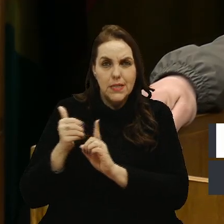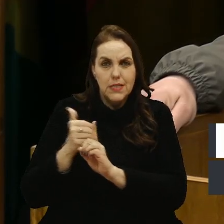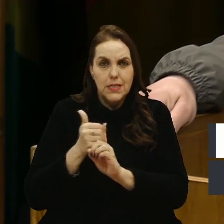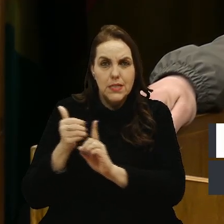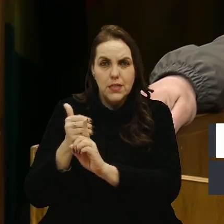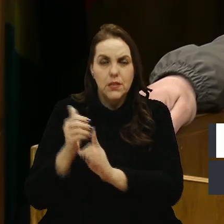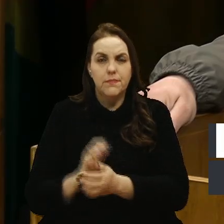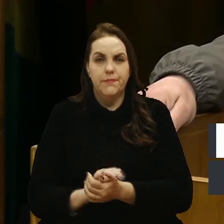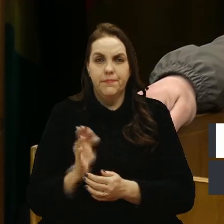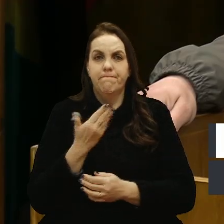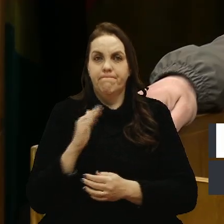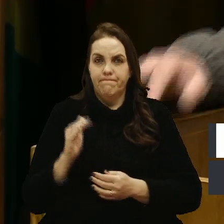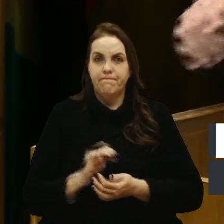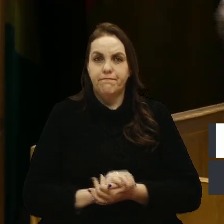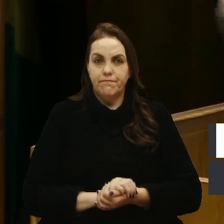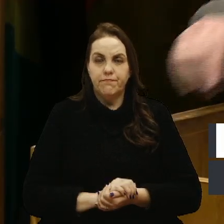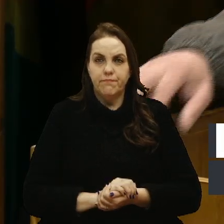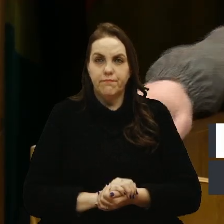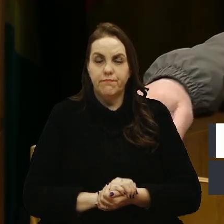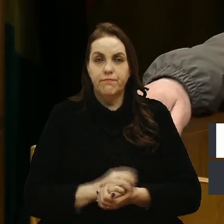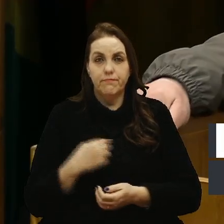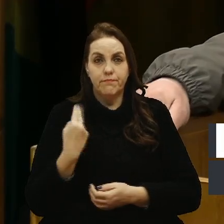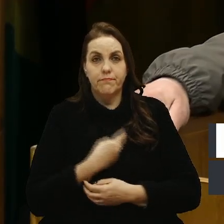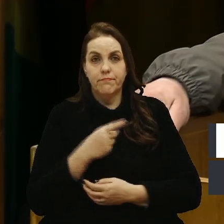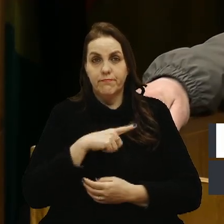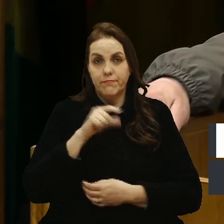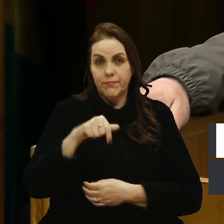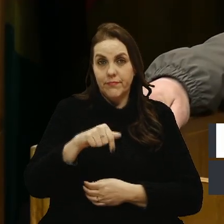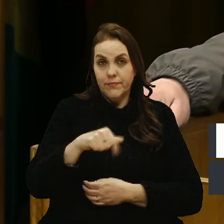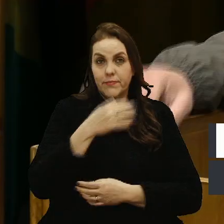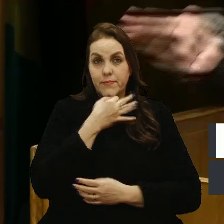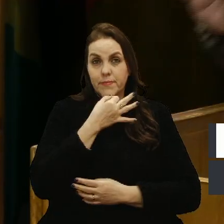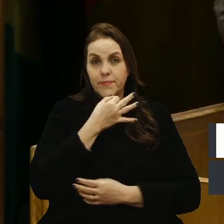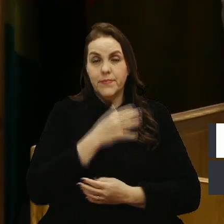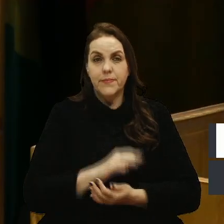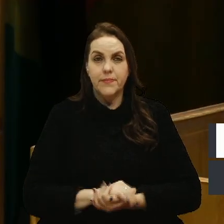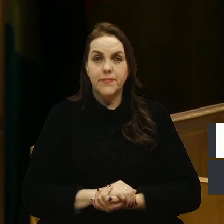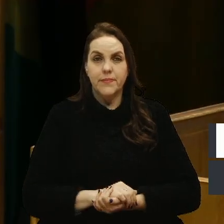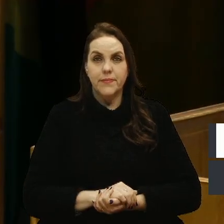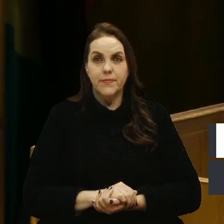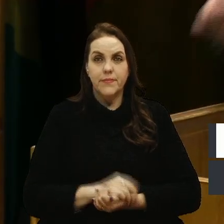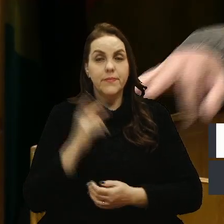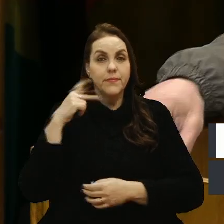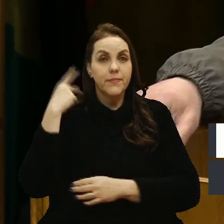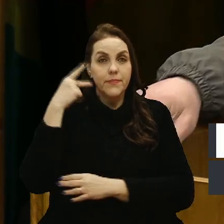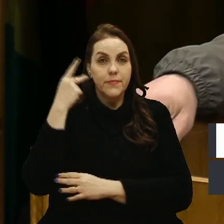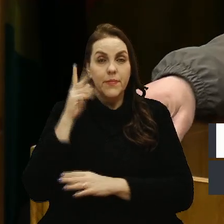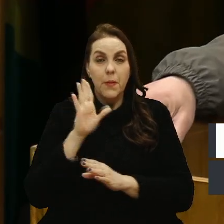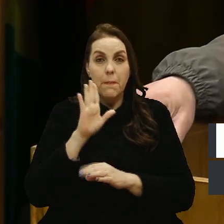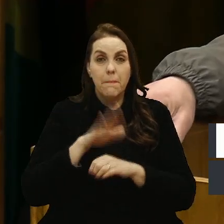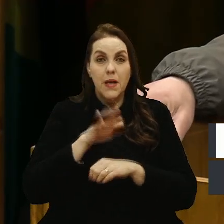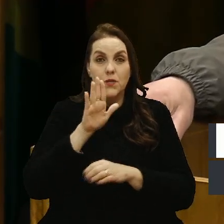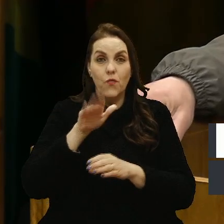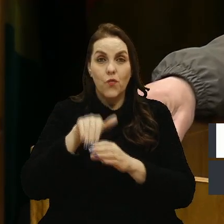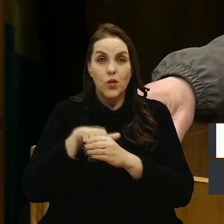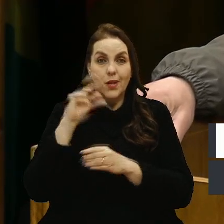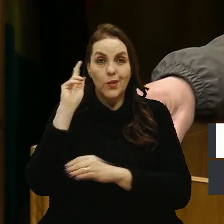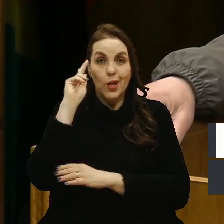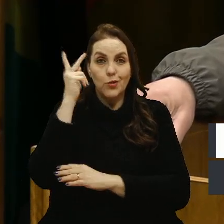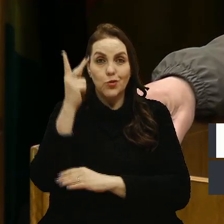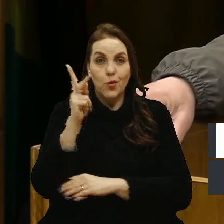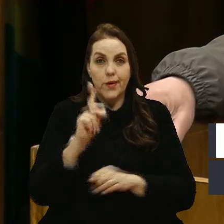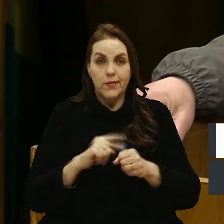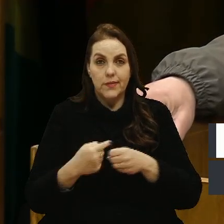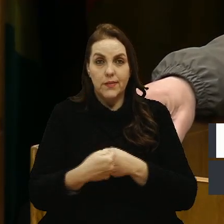vezes. Nós temos aqui em Caxias do Sul o vereador mais votado da história do